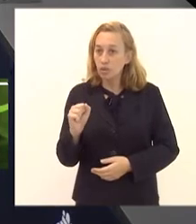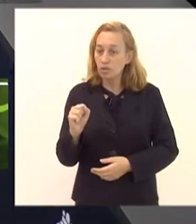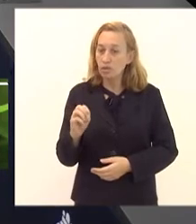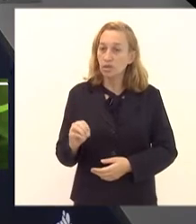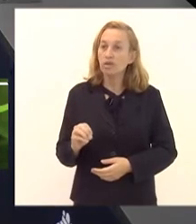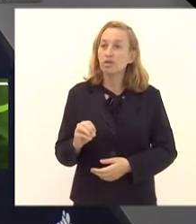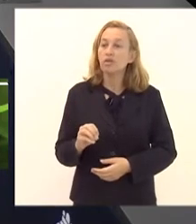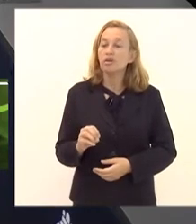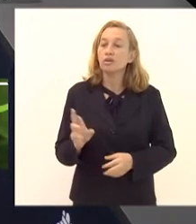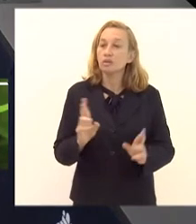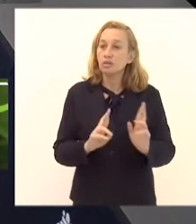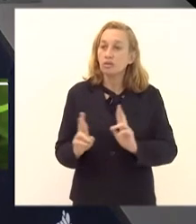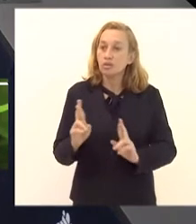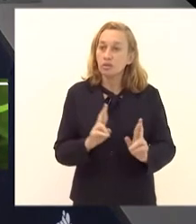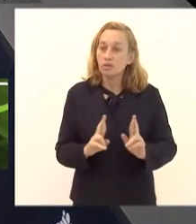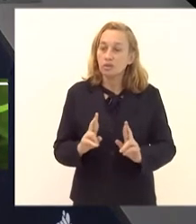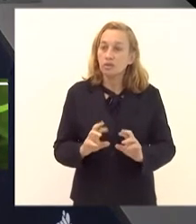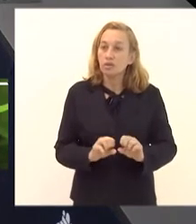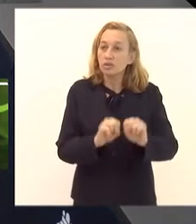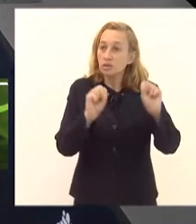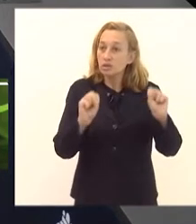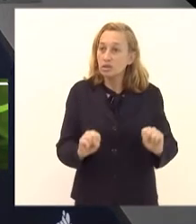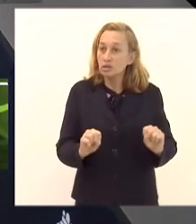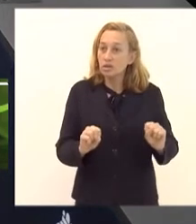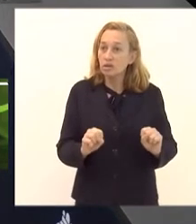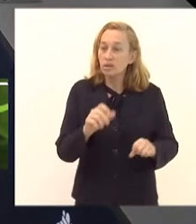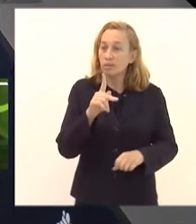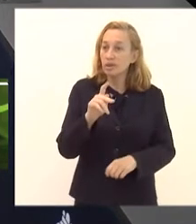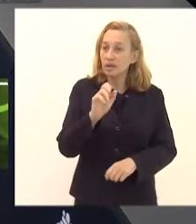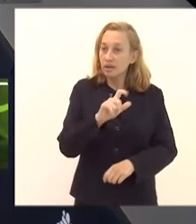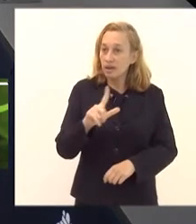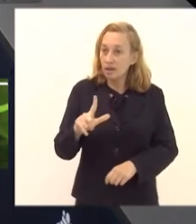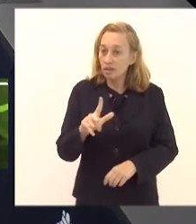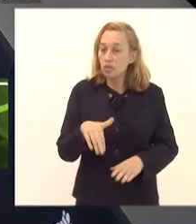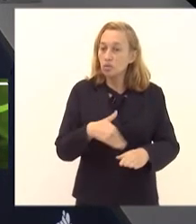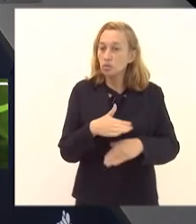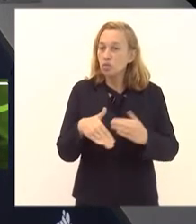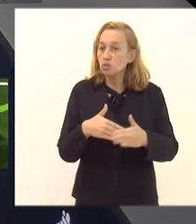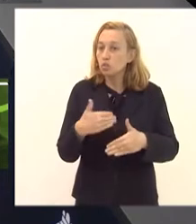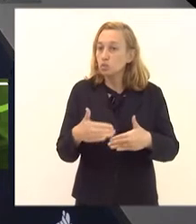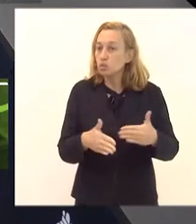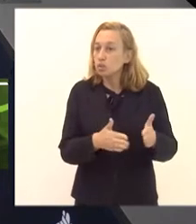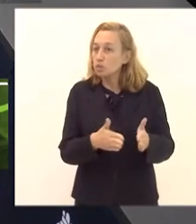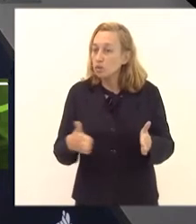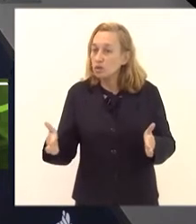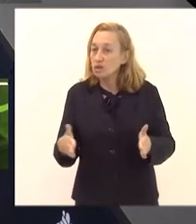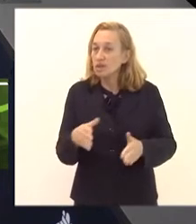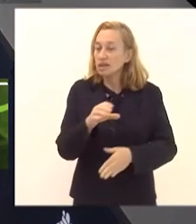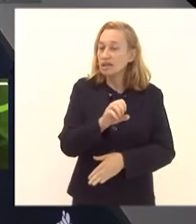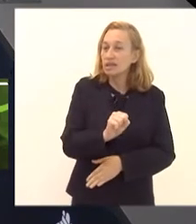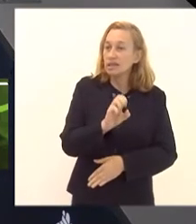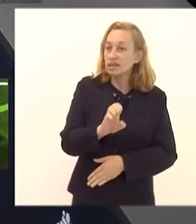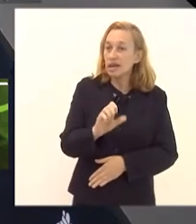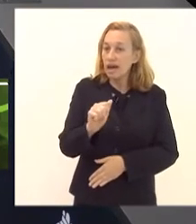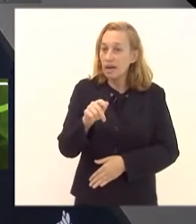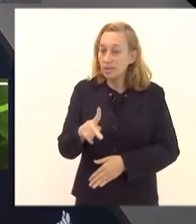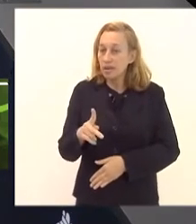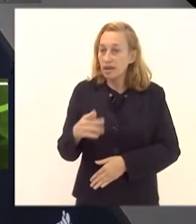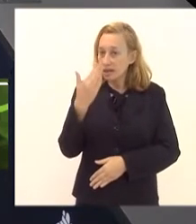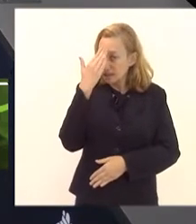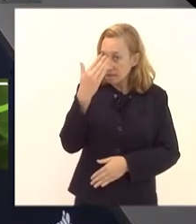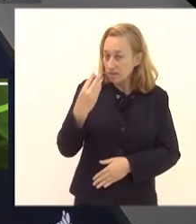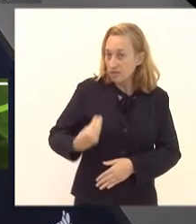com relação ao sistema penal, enfim, todo o processo com a SEAP. Então, eu quero agradecer a presença